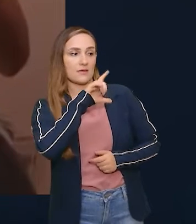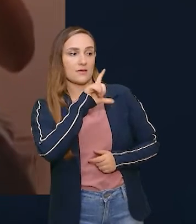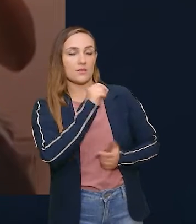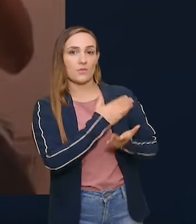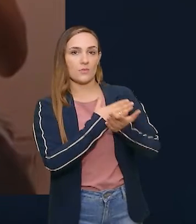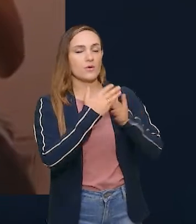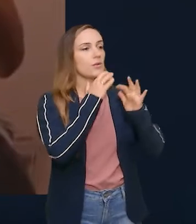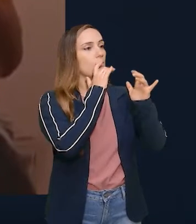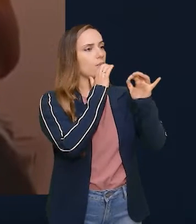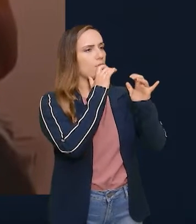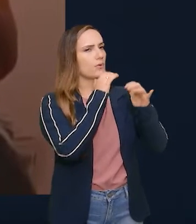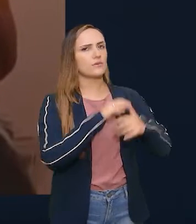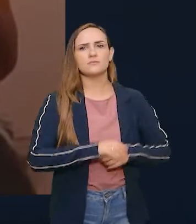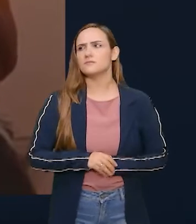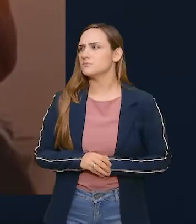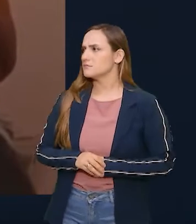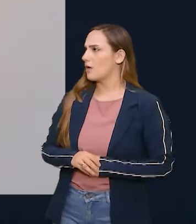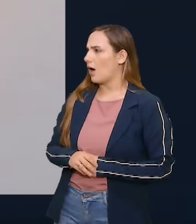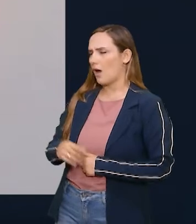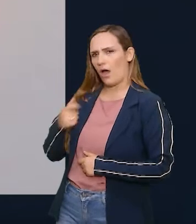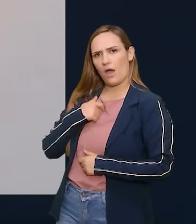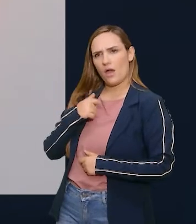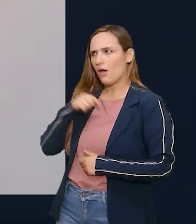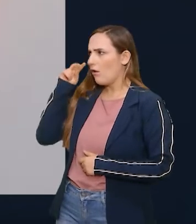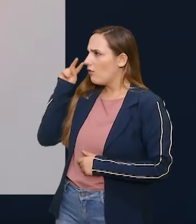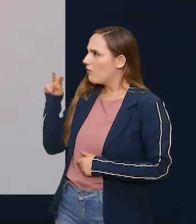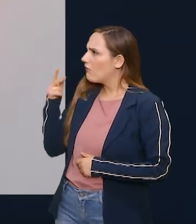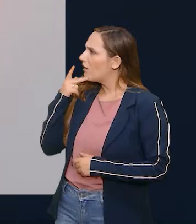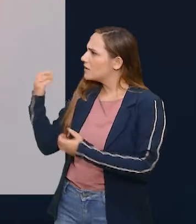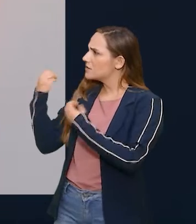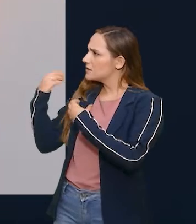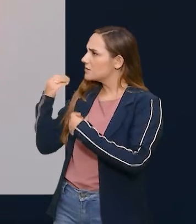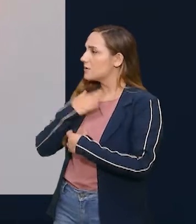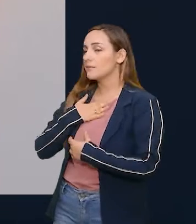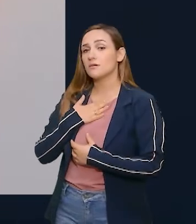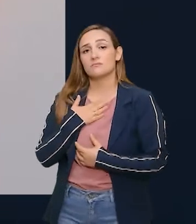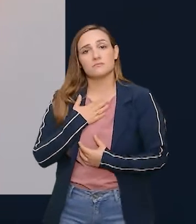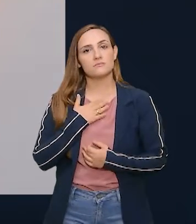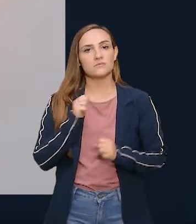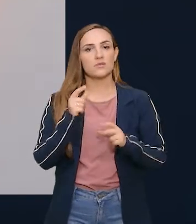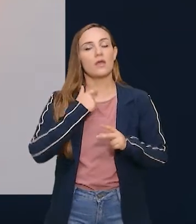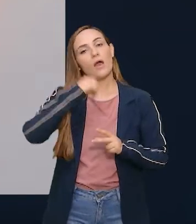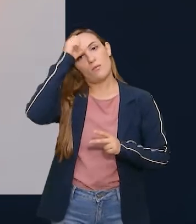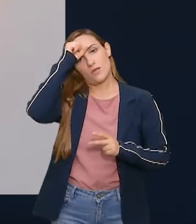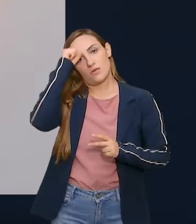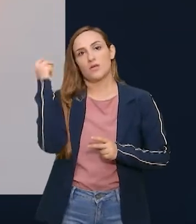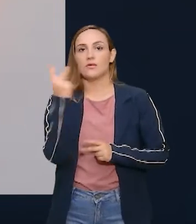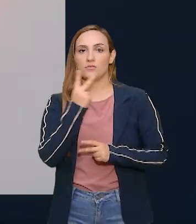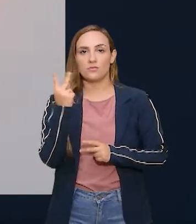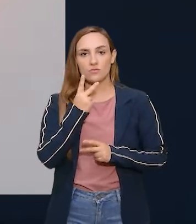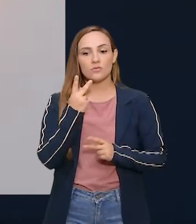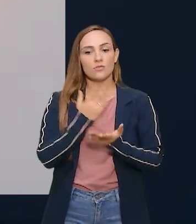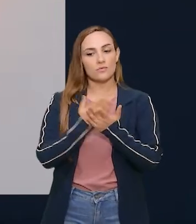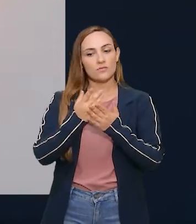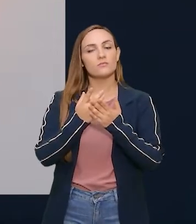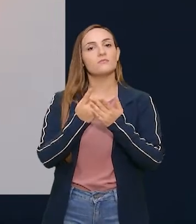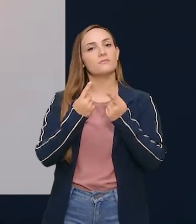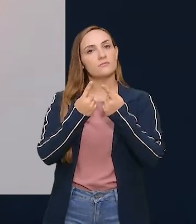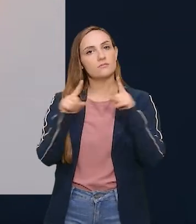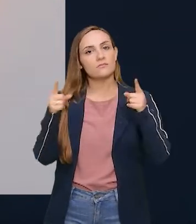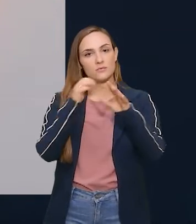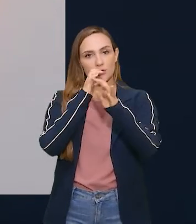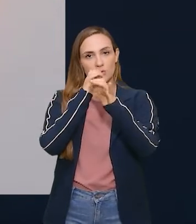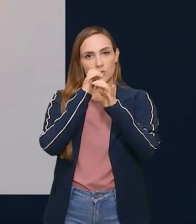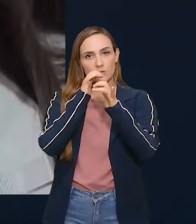A Mel começou a tocar flauta e quando ela chegou em casa, eu vi ela me ensinou uma música facinho. Aí eu comecei a